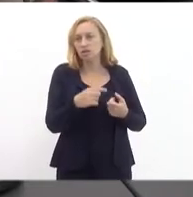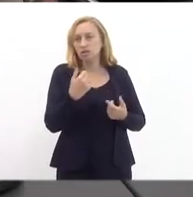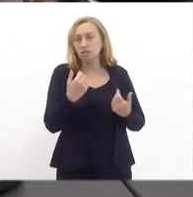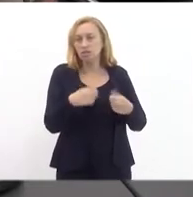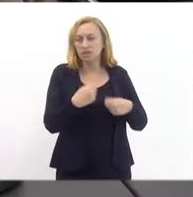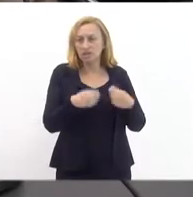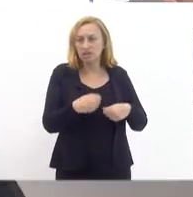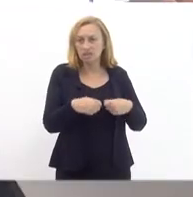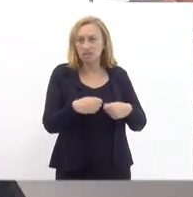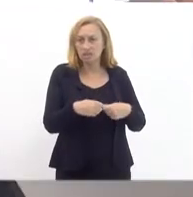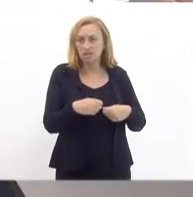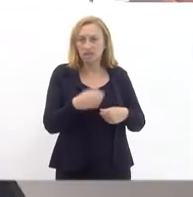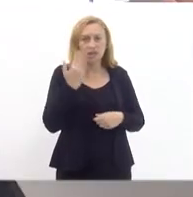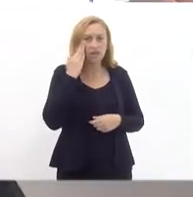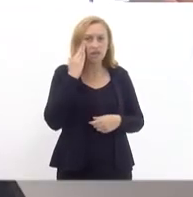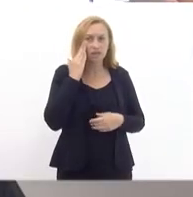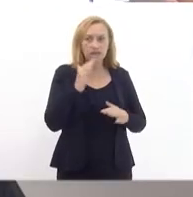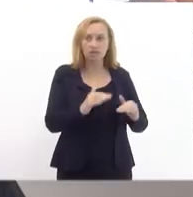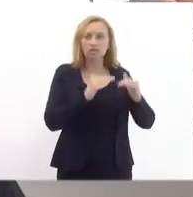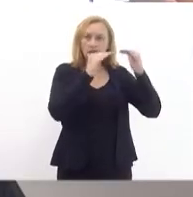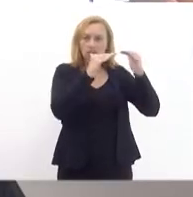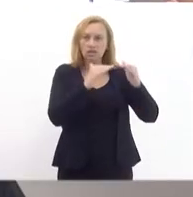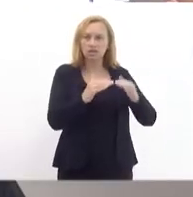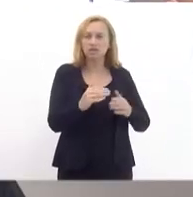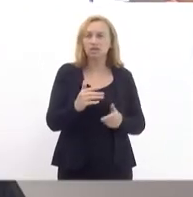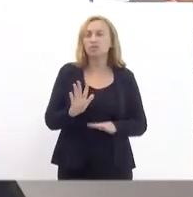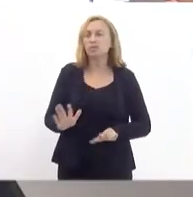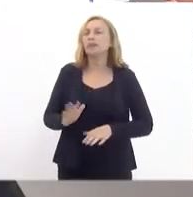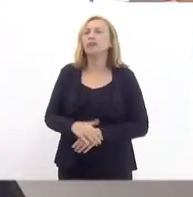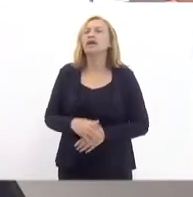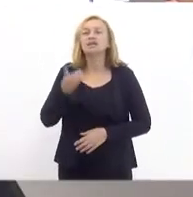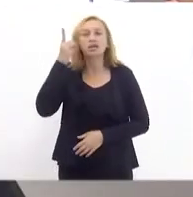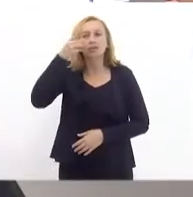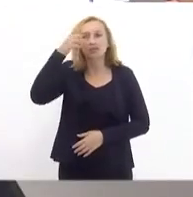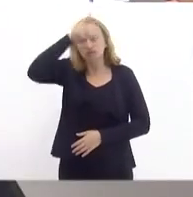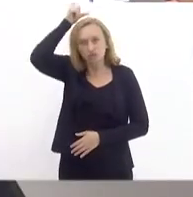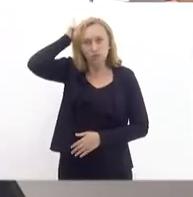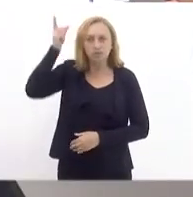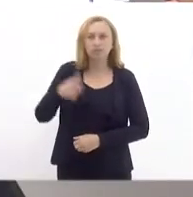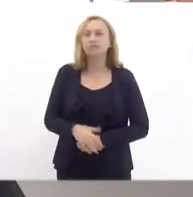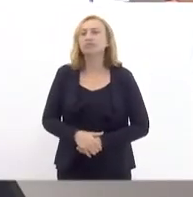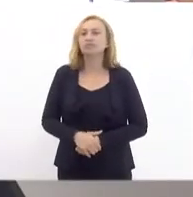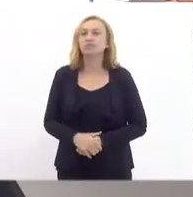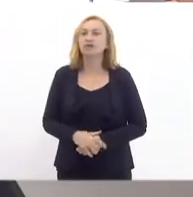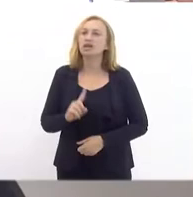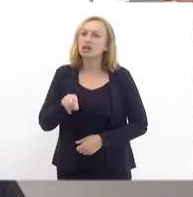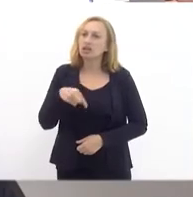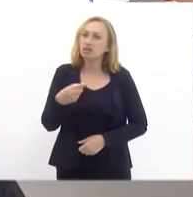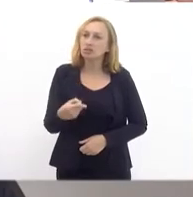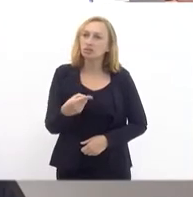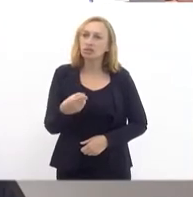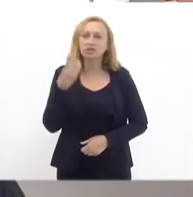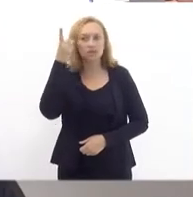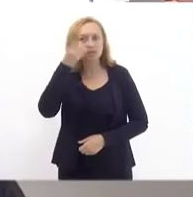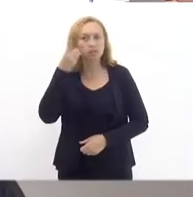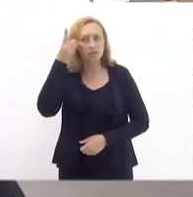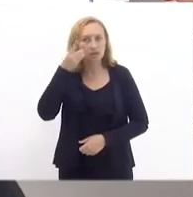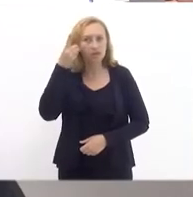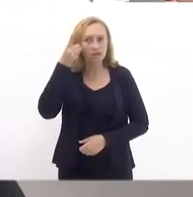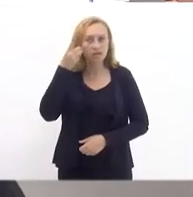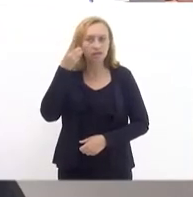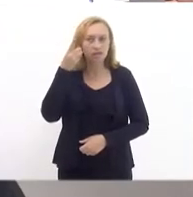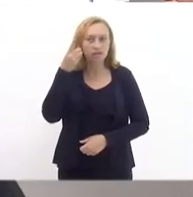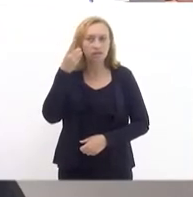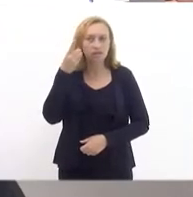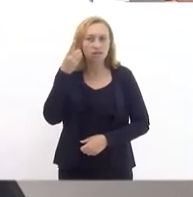essa sensibilidade só no papel não adianta, tem que resolver o problema. Deputado Luiz Paulo Corrêa da Rocha. Depois vai falar que o deputado, acho